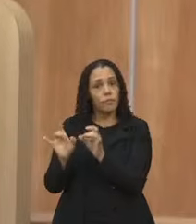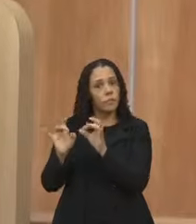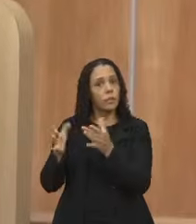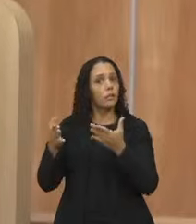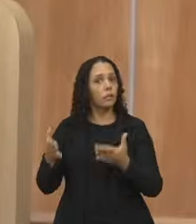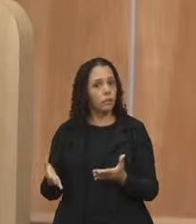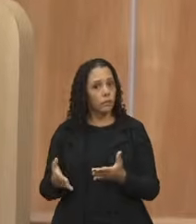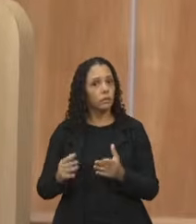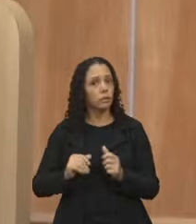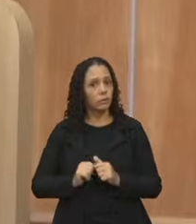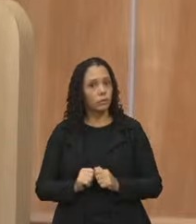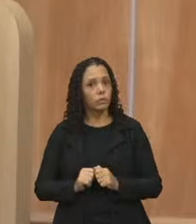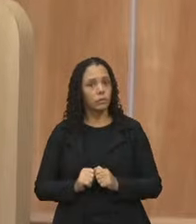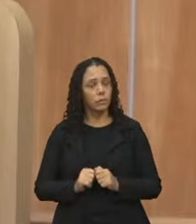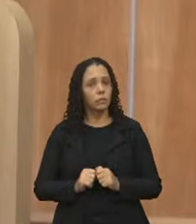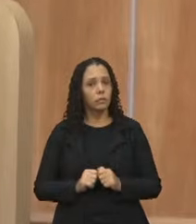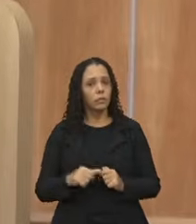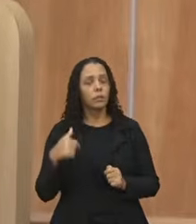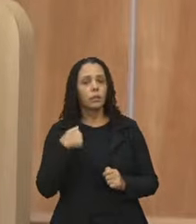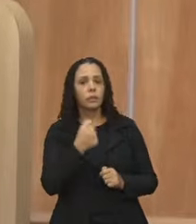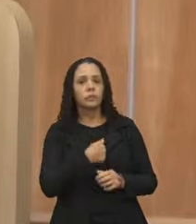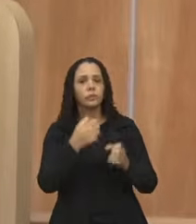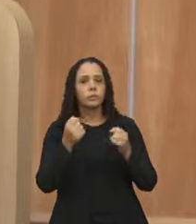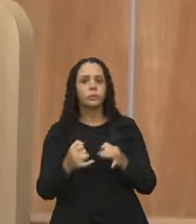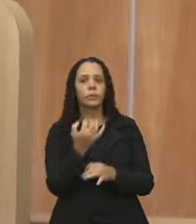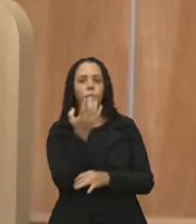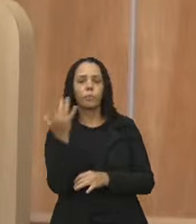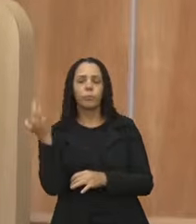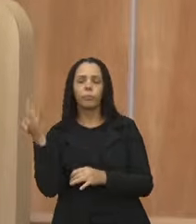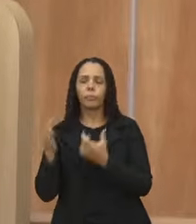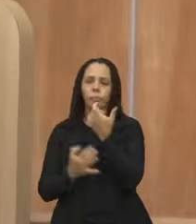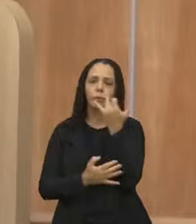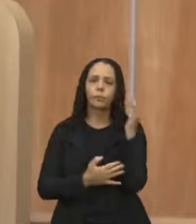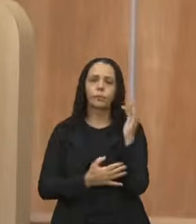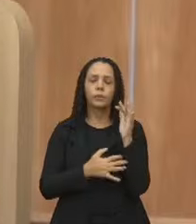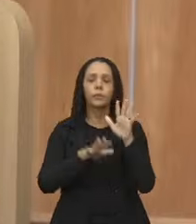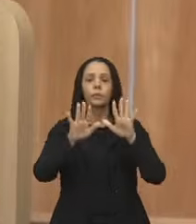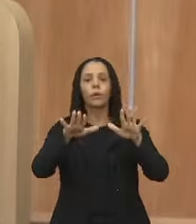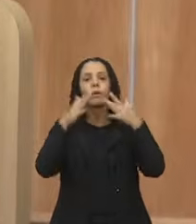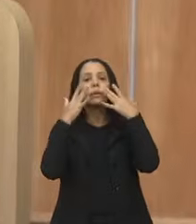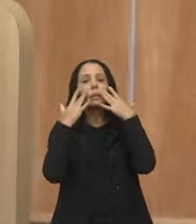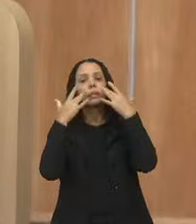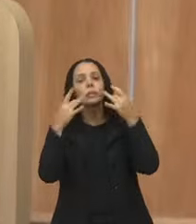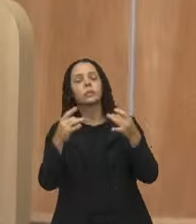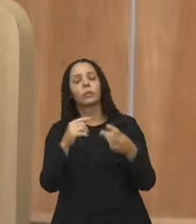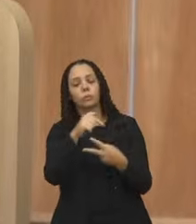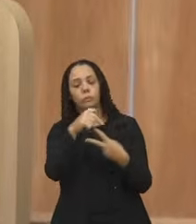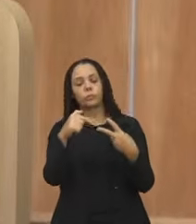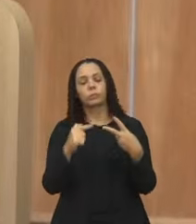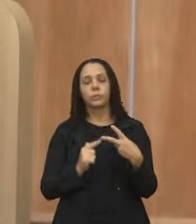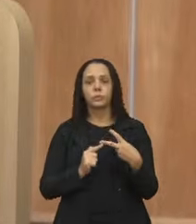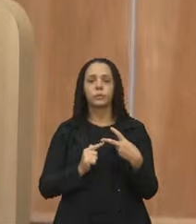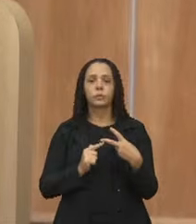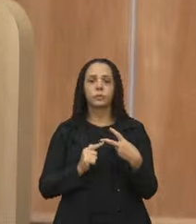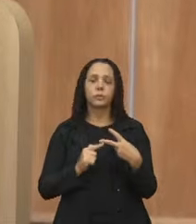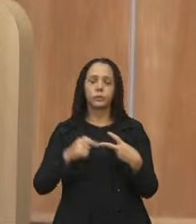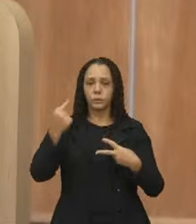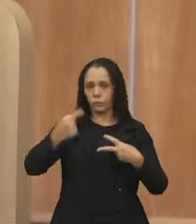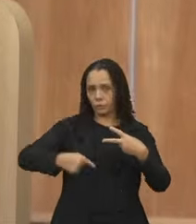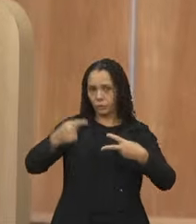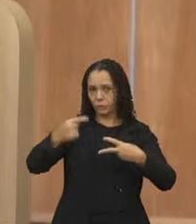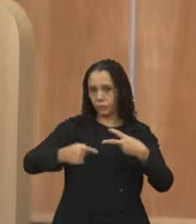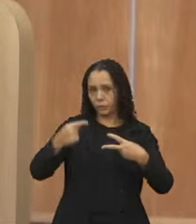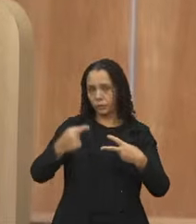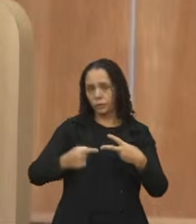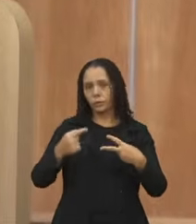muito importante. E já que a gente está falando de meio ambiente, eu queria chamar a atenção para 2 aspectos que a gente está discutindo aqui, quando a